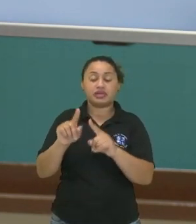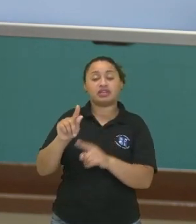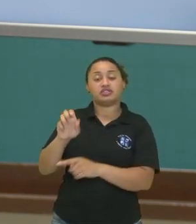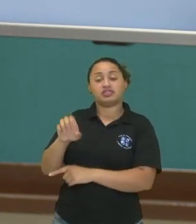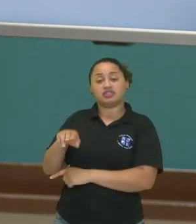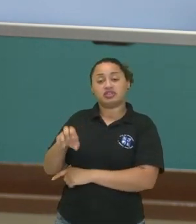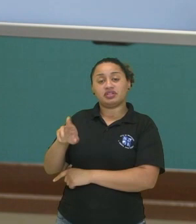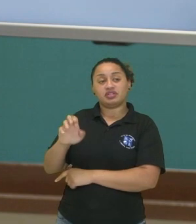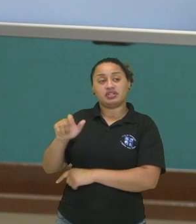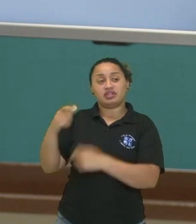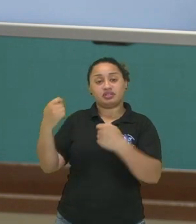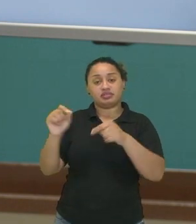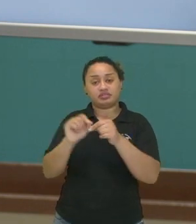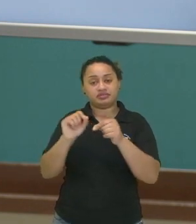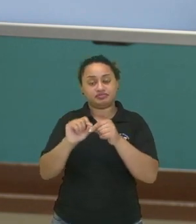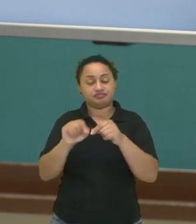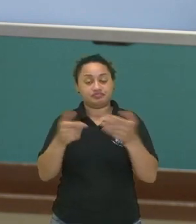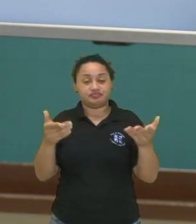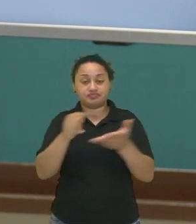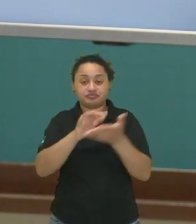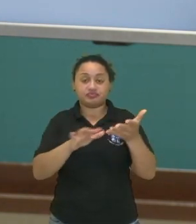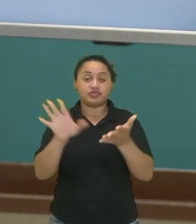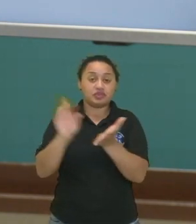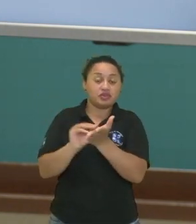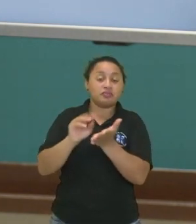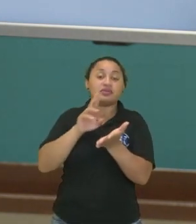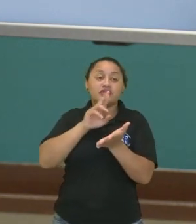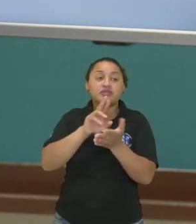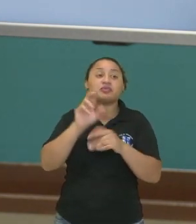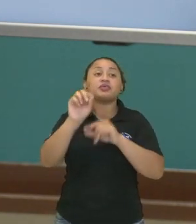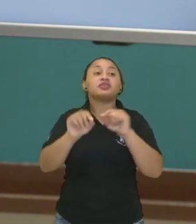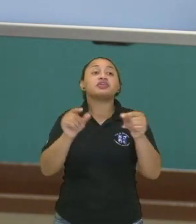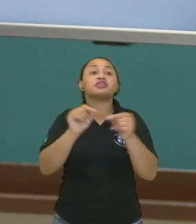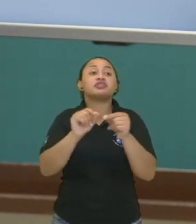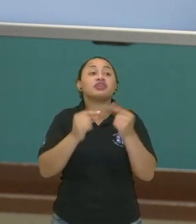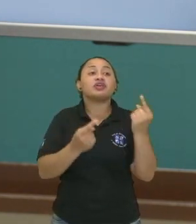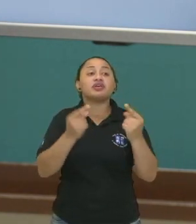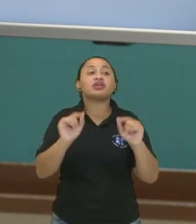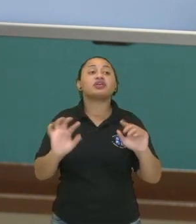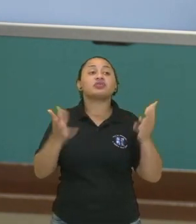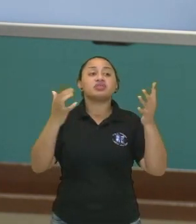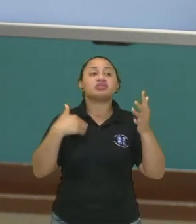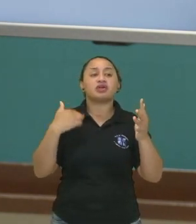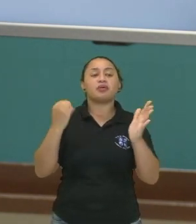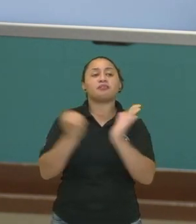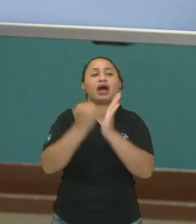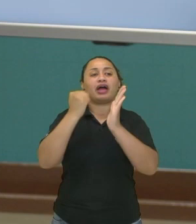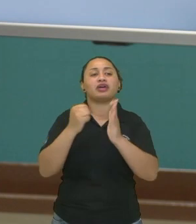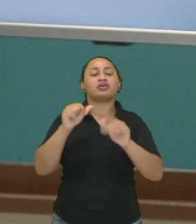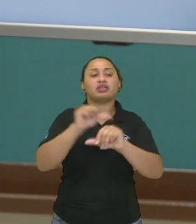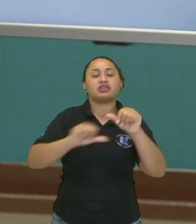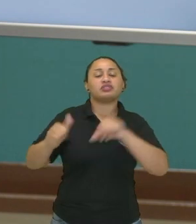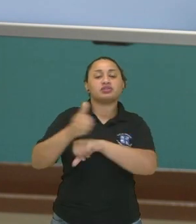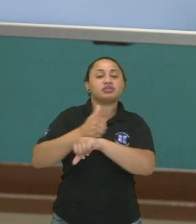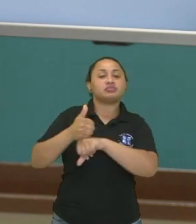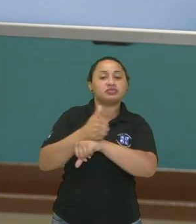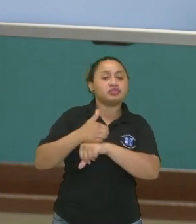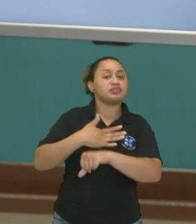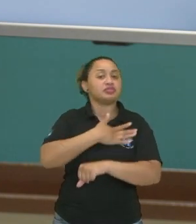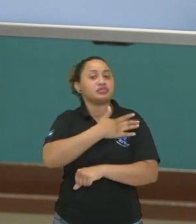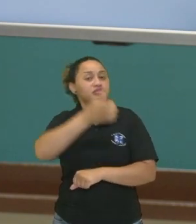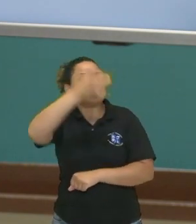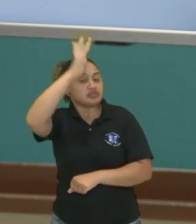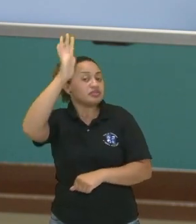isso. Copiem seu caderno e responda, galerinha. Agora é com vocês. Qual acontecimento histórico marca a profissionalização do